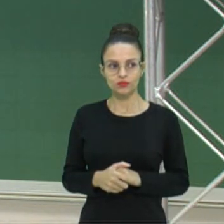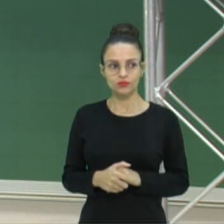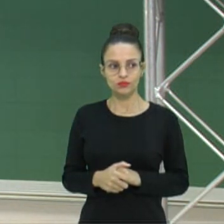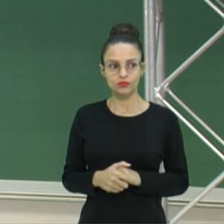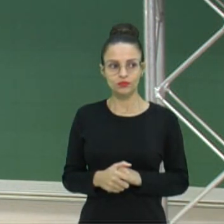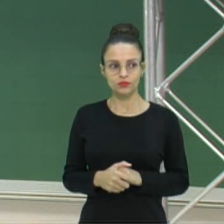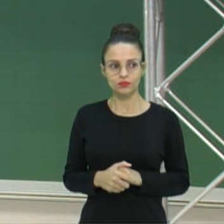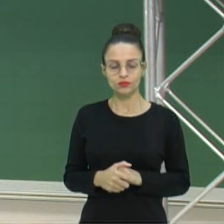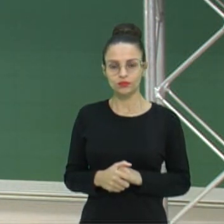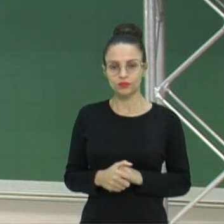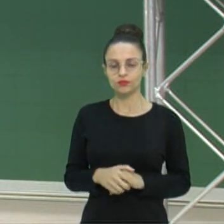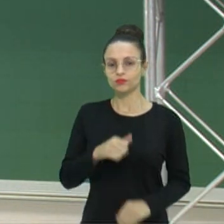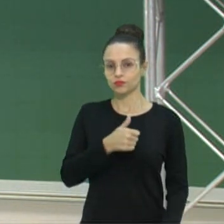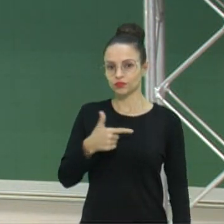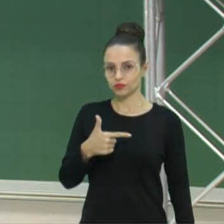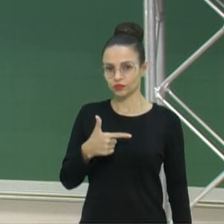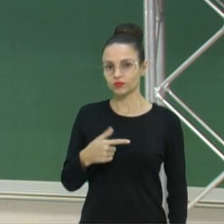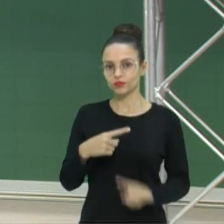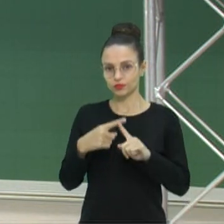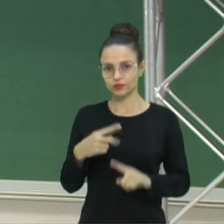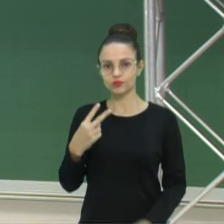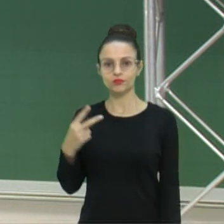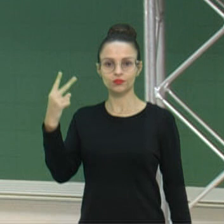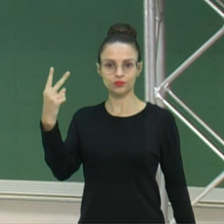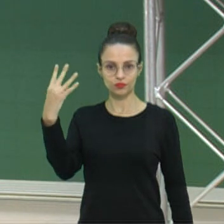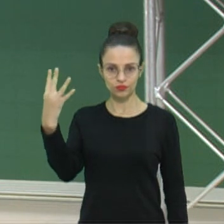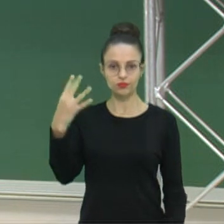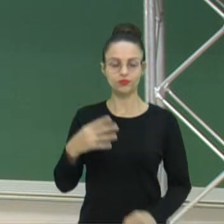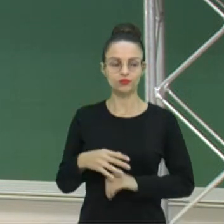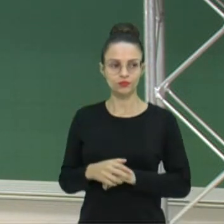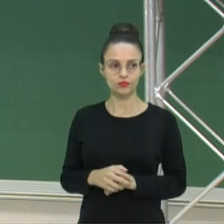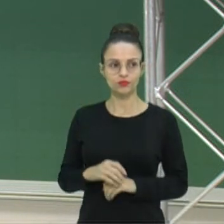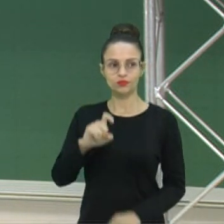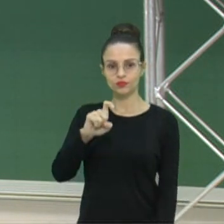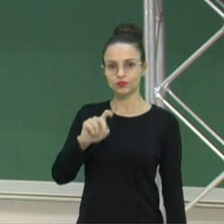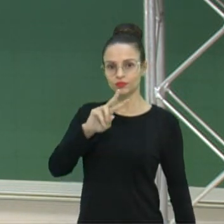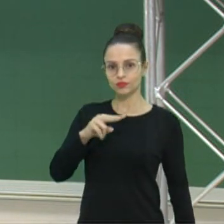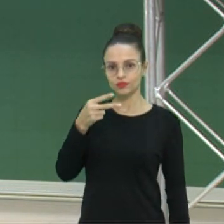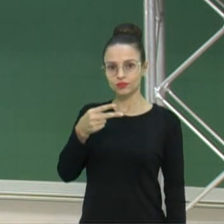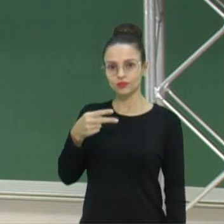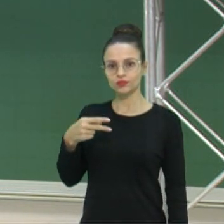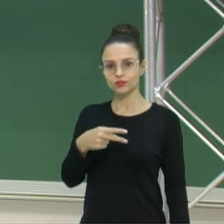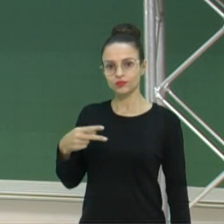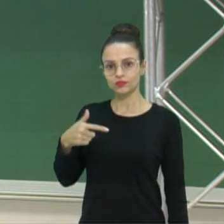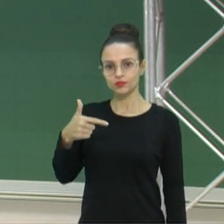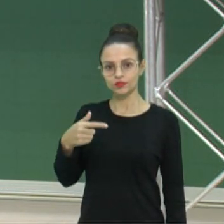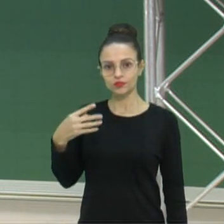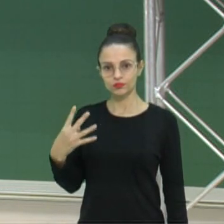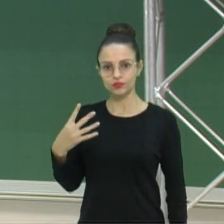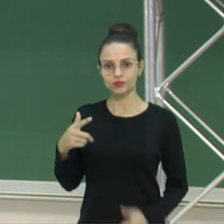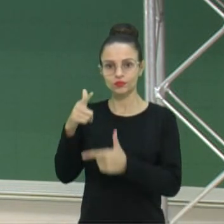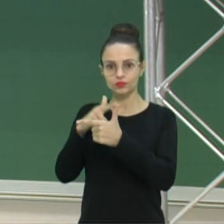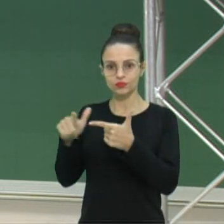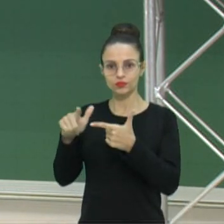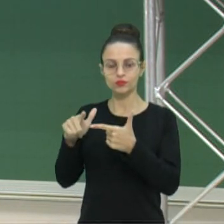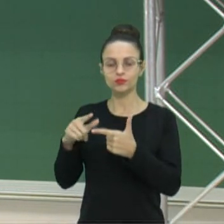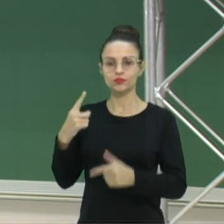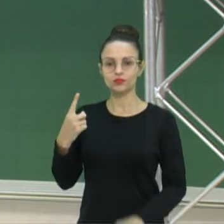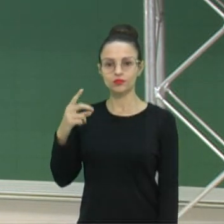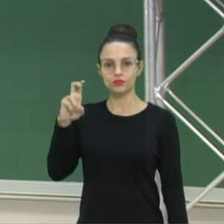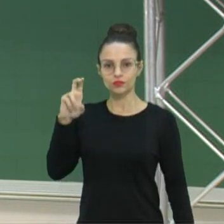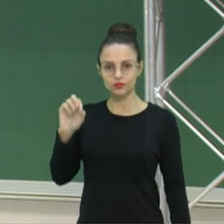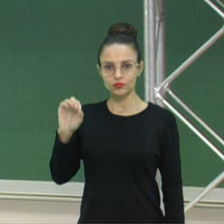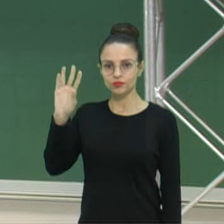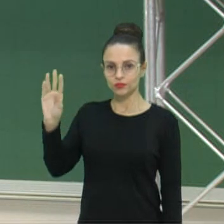24, né? 12 vezes 2, 24. Ou seja, x quadrado é igual a 24 dividido por